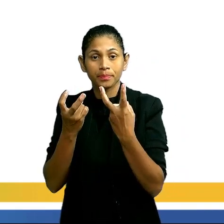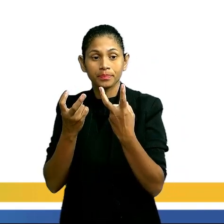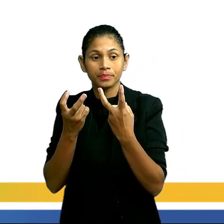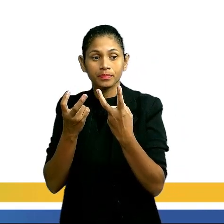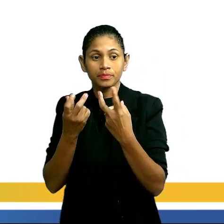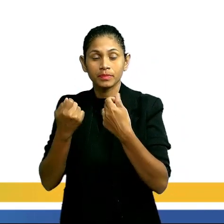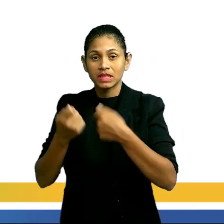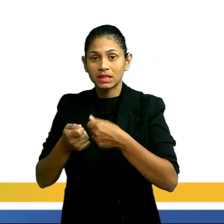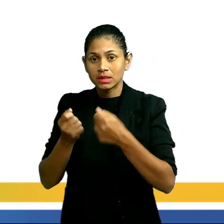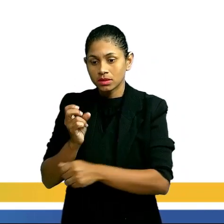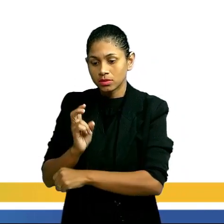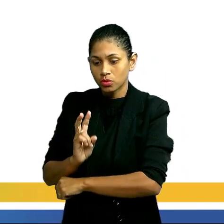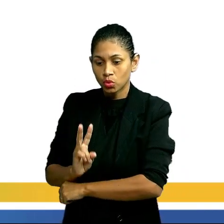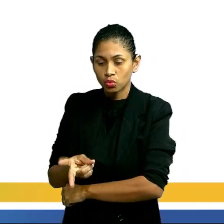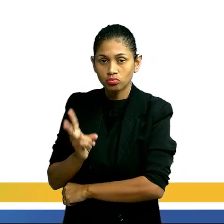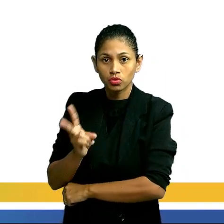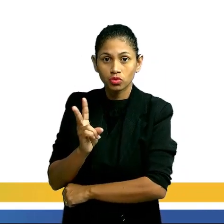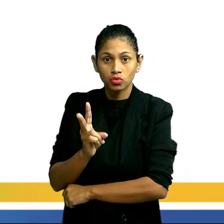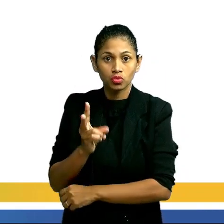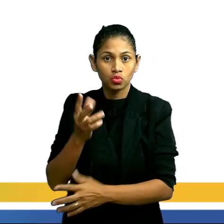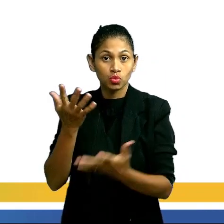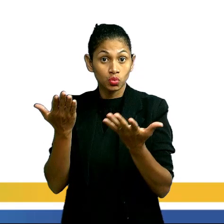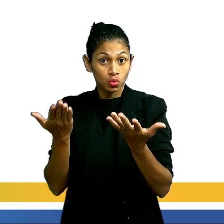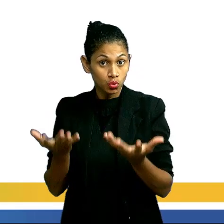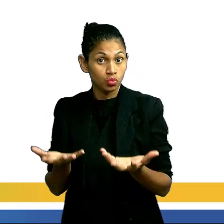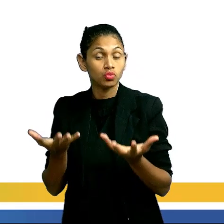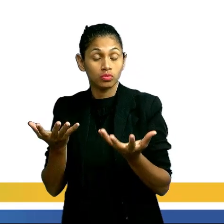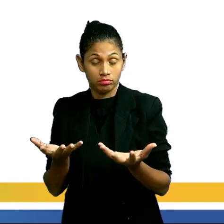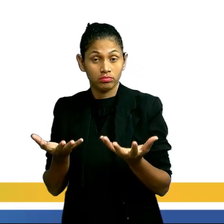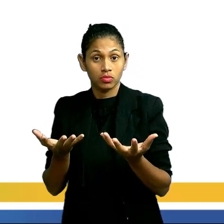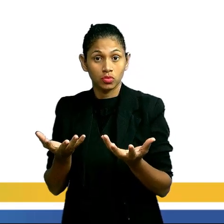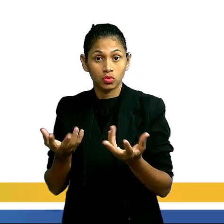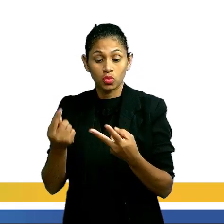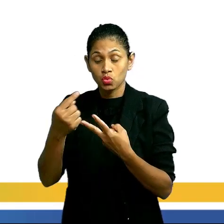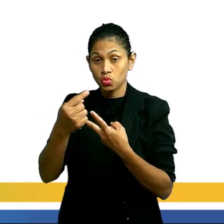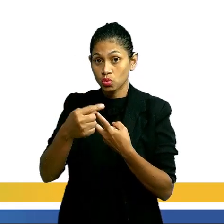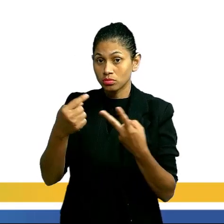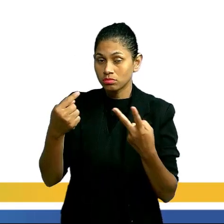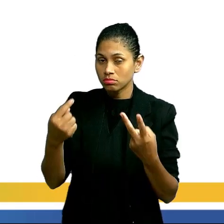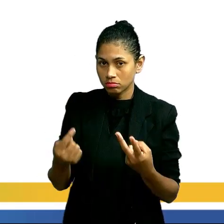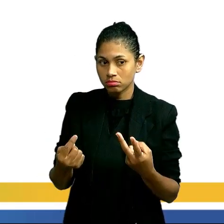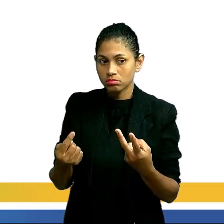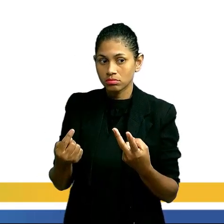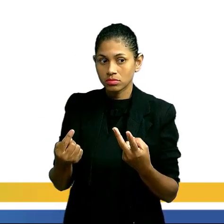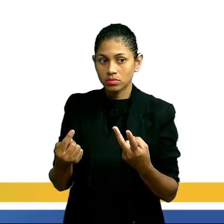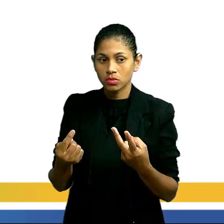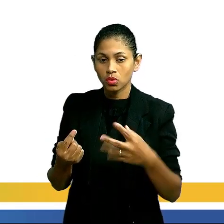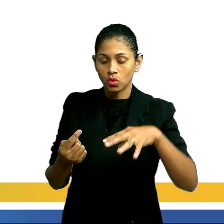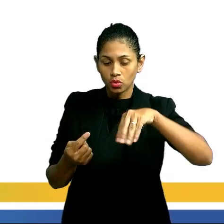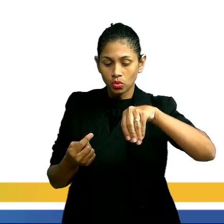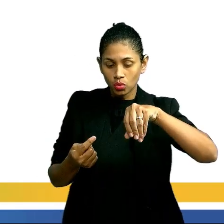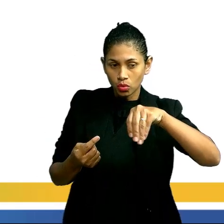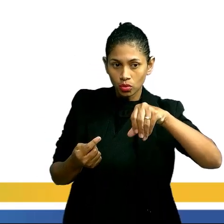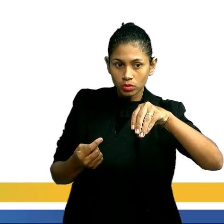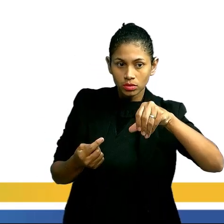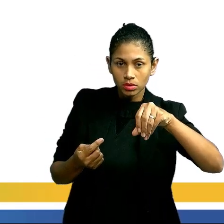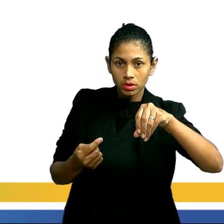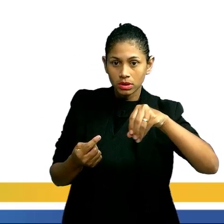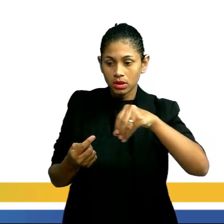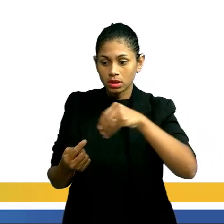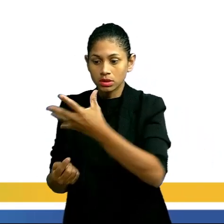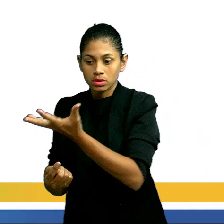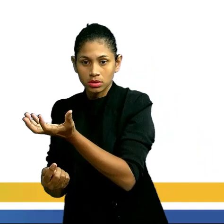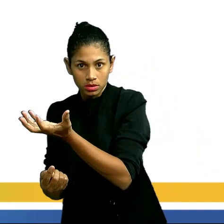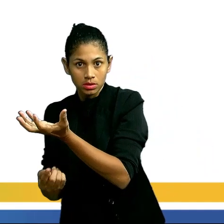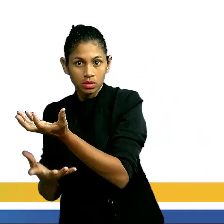ser constante em ambos os gráficos. Nós temos aqui de 0 a 5, que